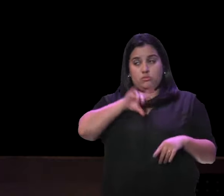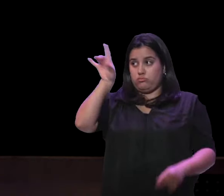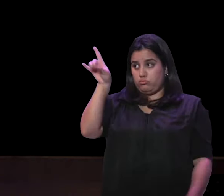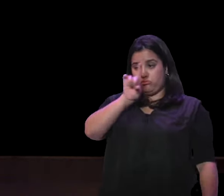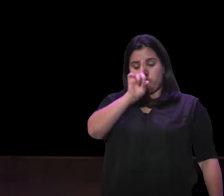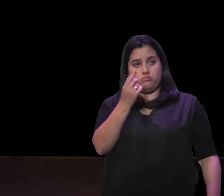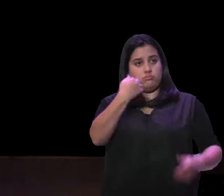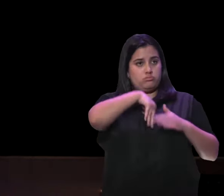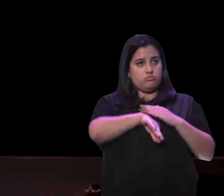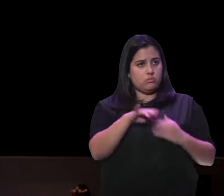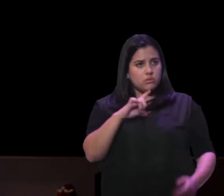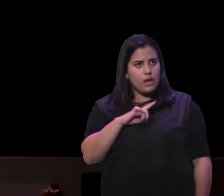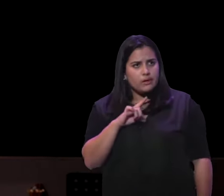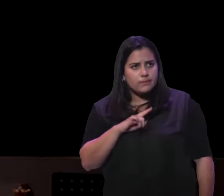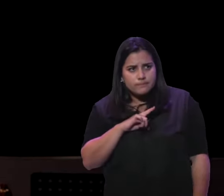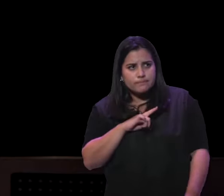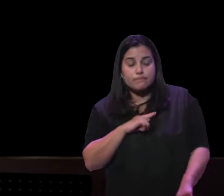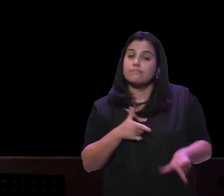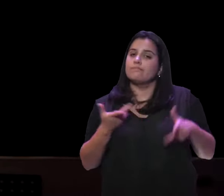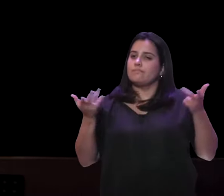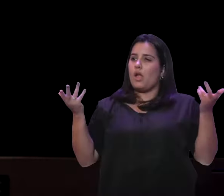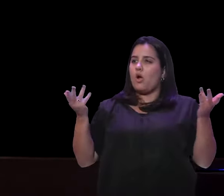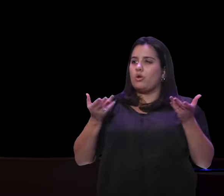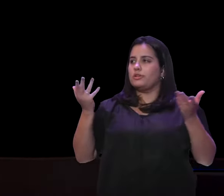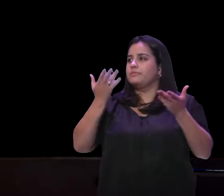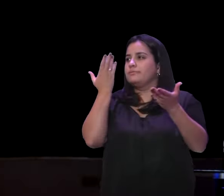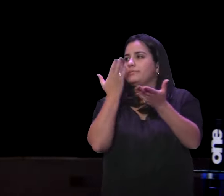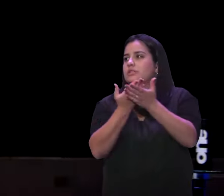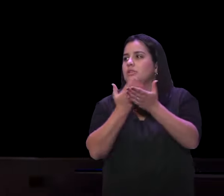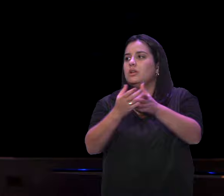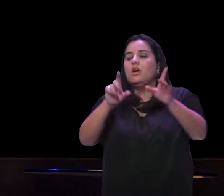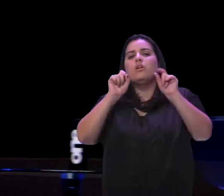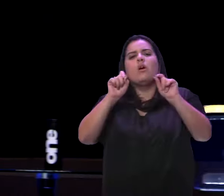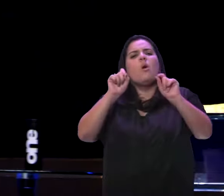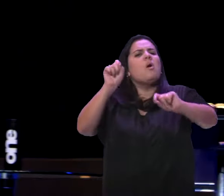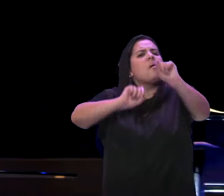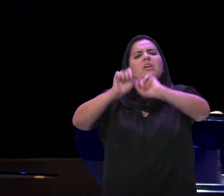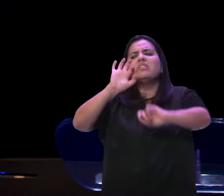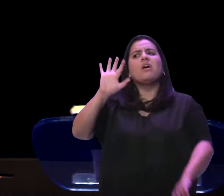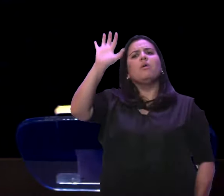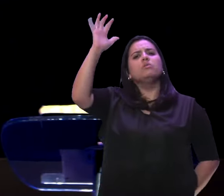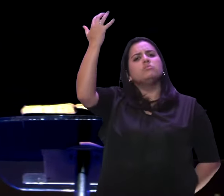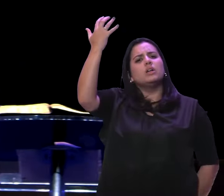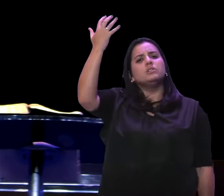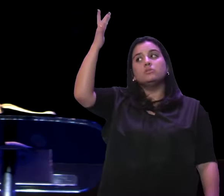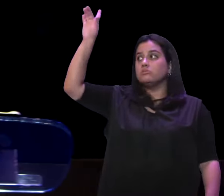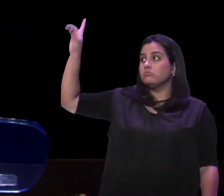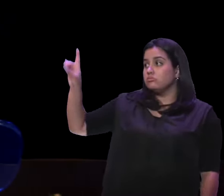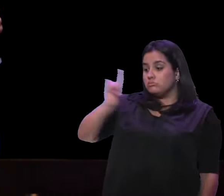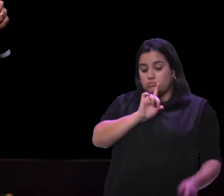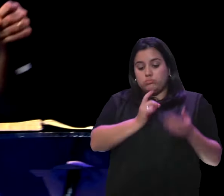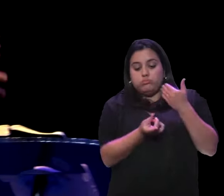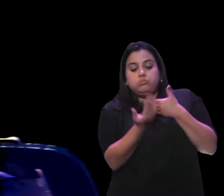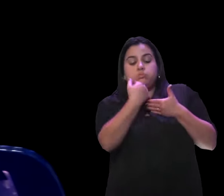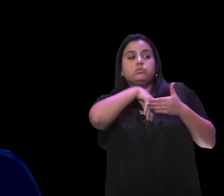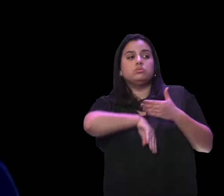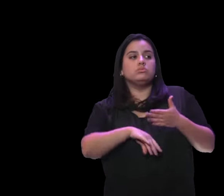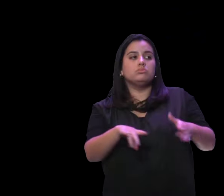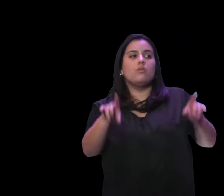de Deus. E hoje nós vamos estudar sobre o que acontece quando a presença de Deus